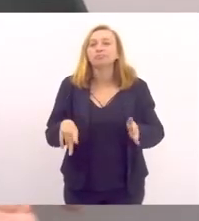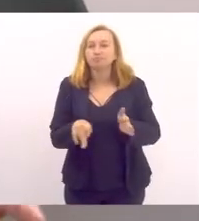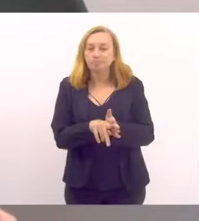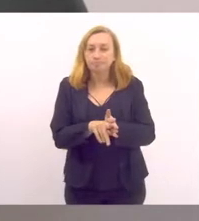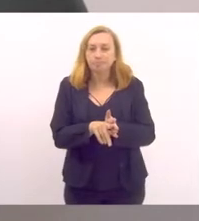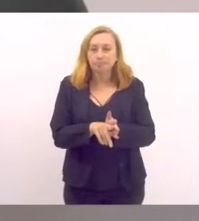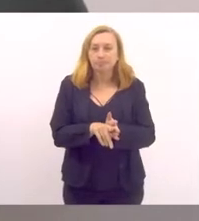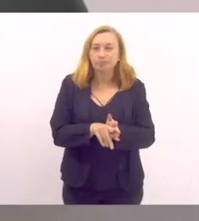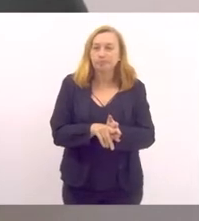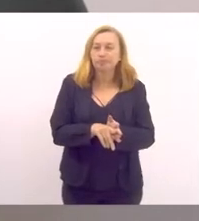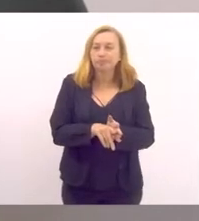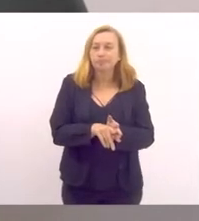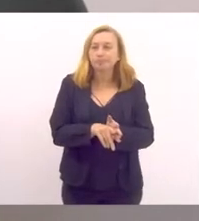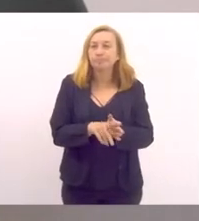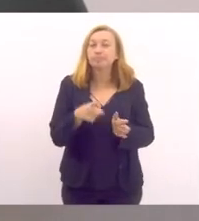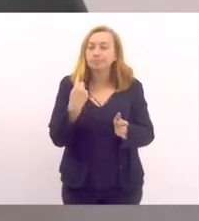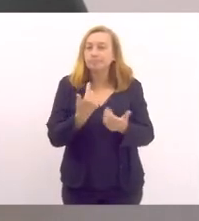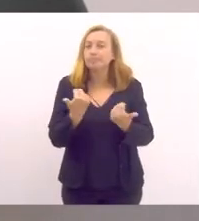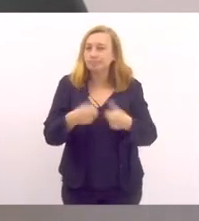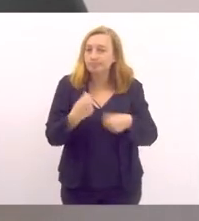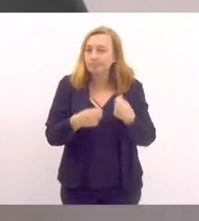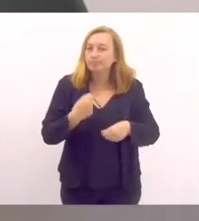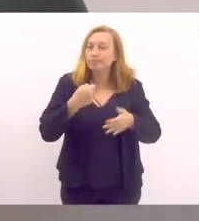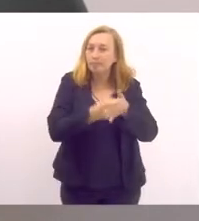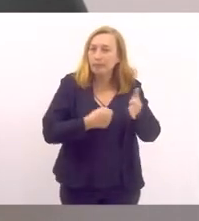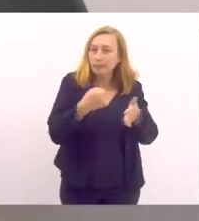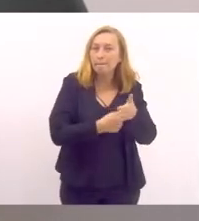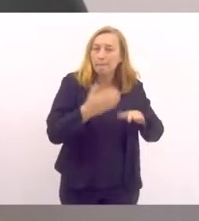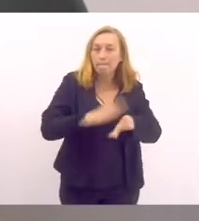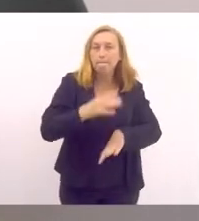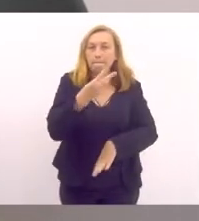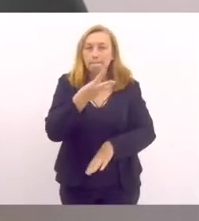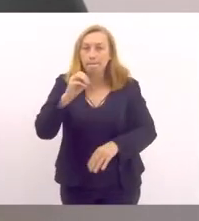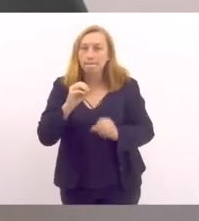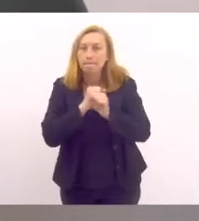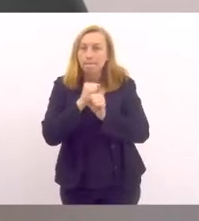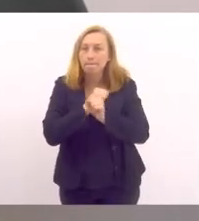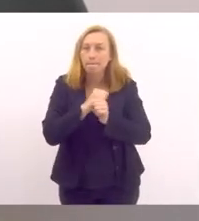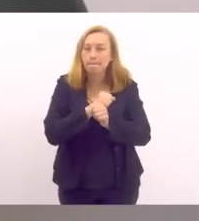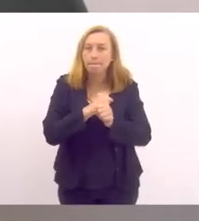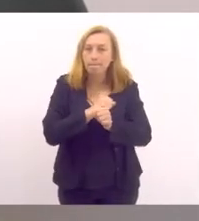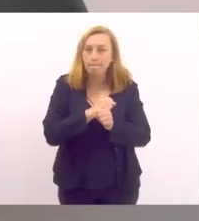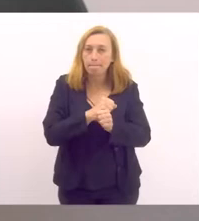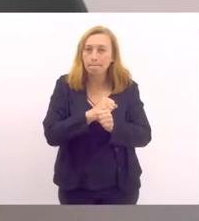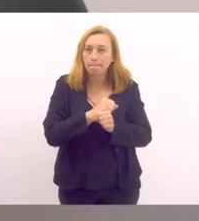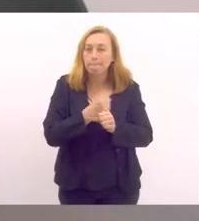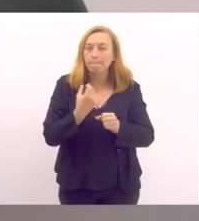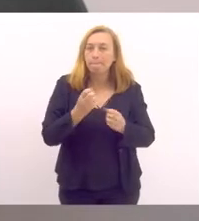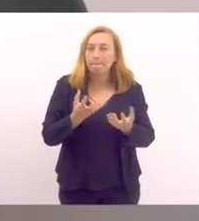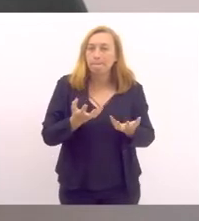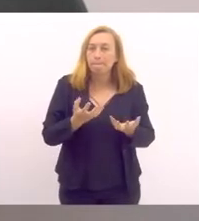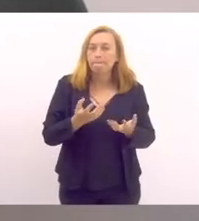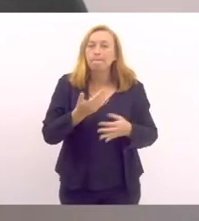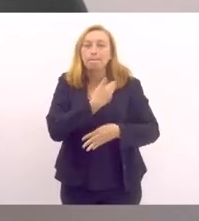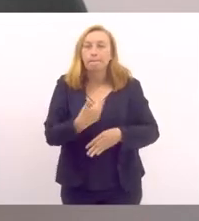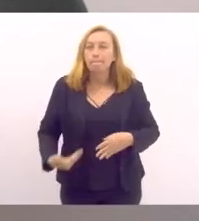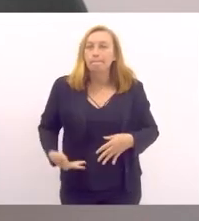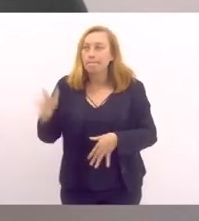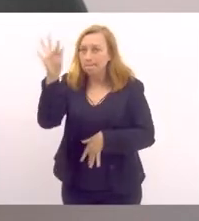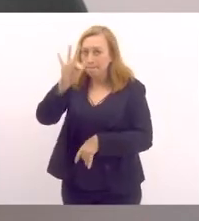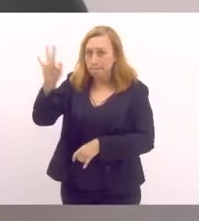fazer parte, é o que a gente precisa. A gente já luta nisso há mais de 30 anos e a gente não quer nada demais, a gente quer fazer parte. O governo